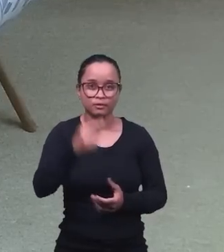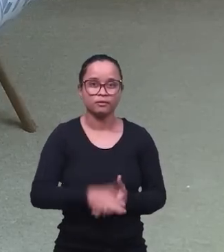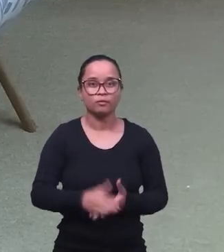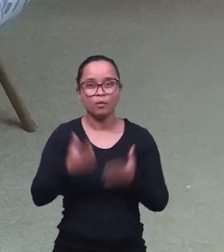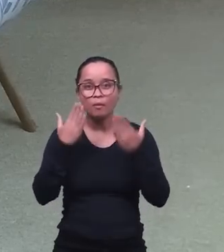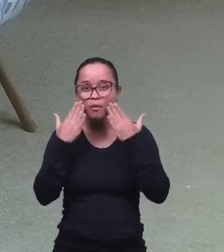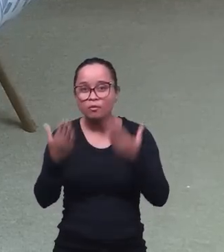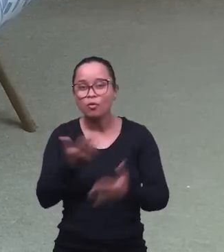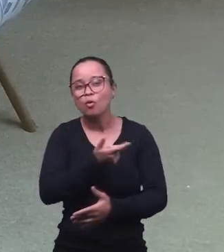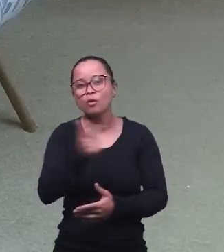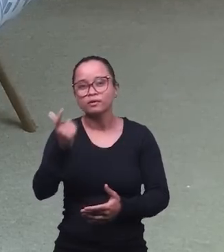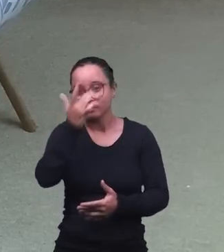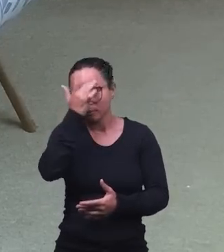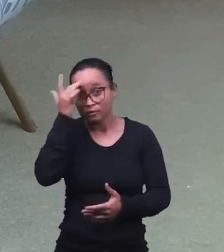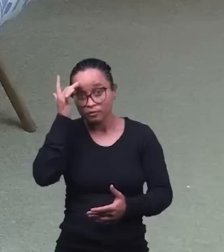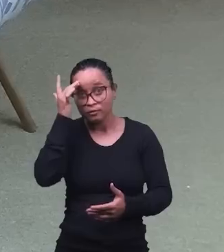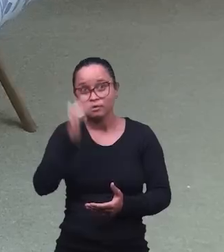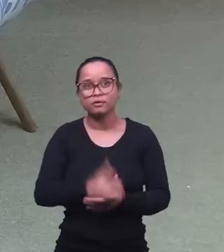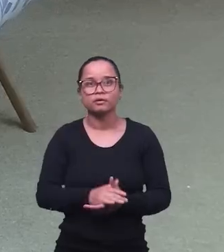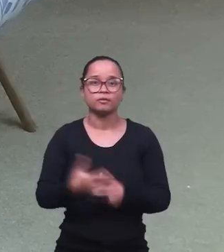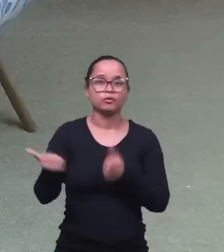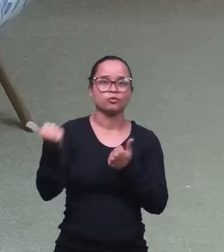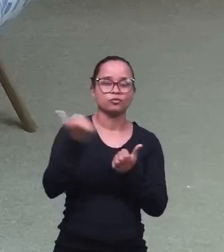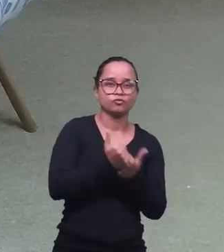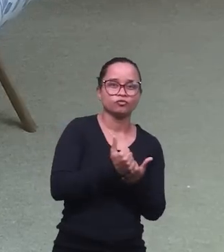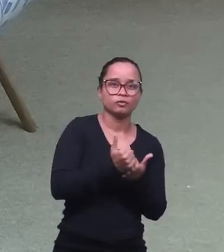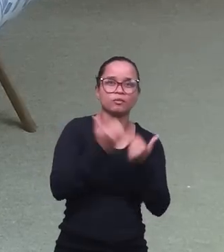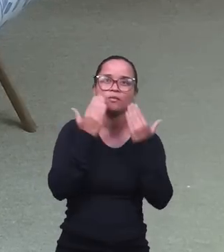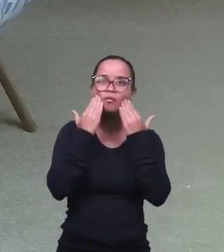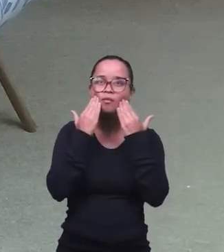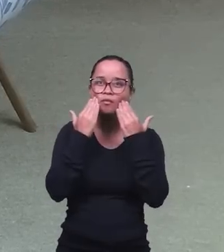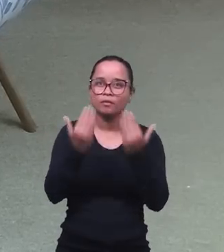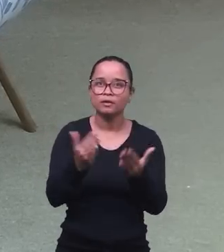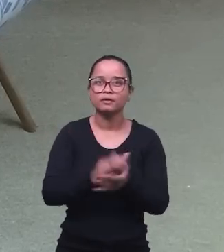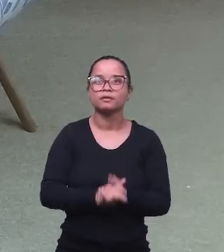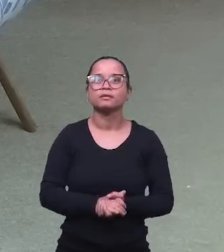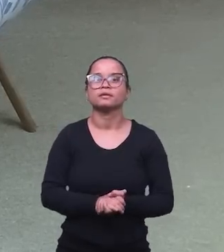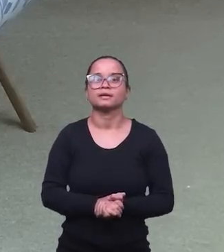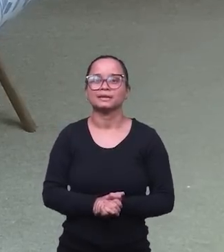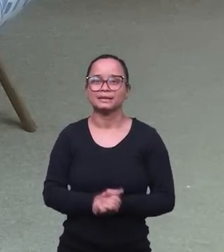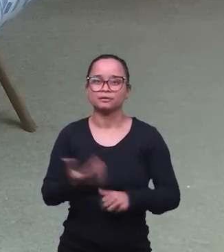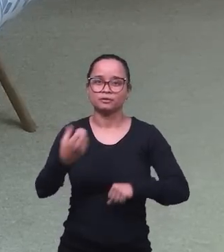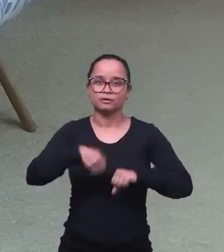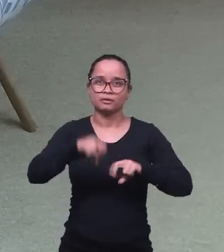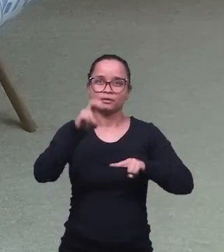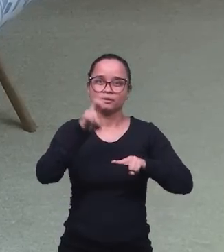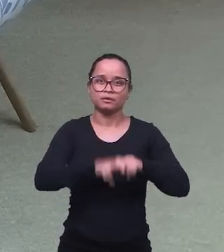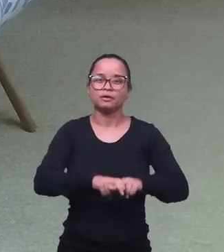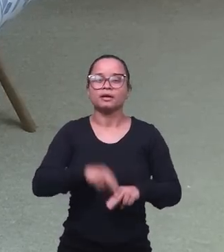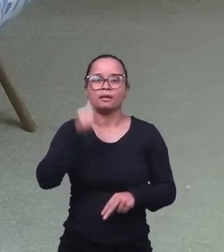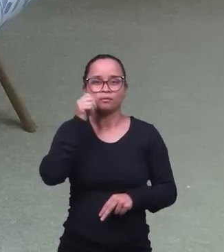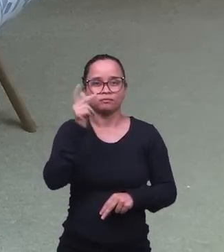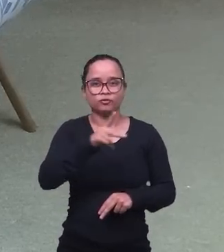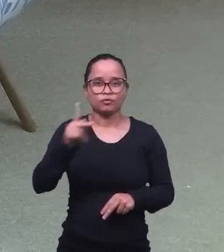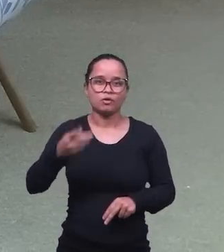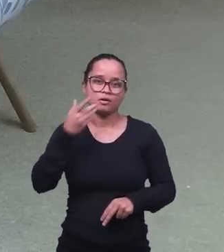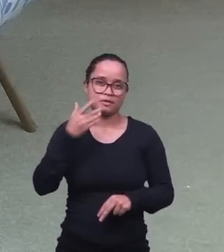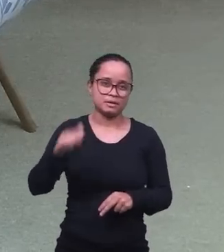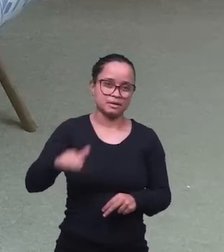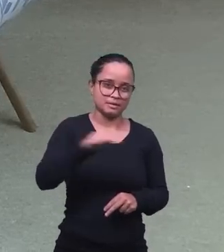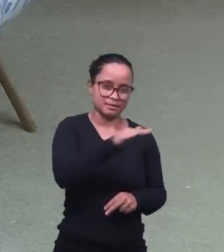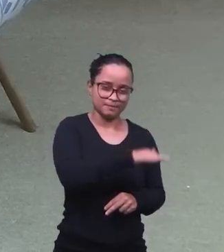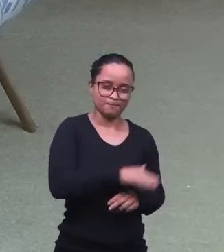próximo bloco, vou apresentar uma outra pessoa que vai entrar no lugar dele. Eu vou apresentar quando ela estiver sentada aqui, professora de